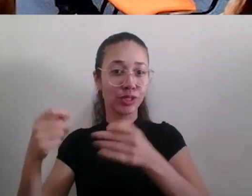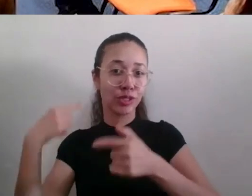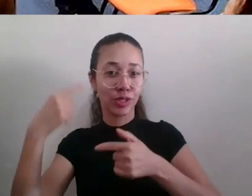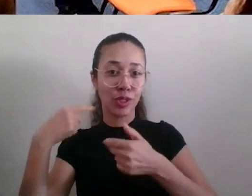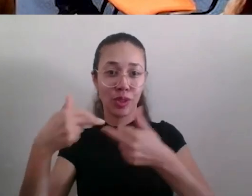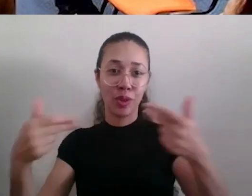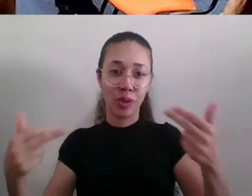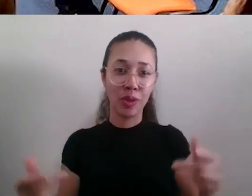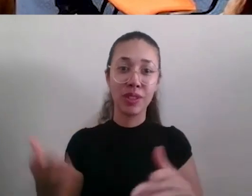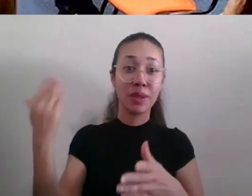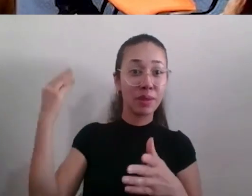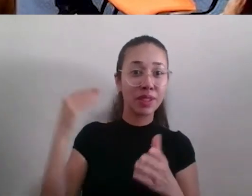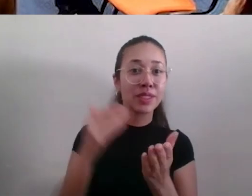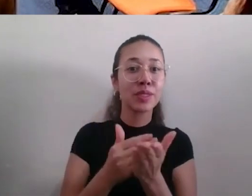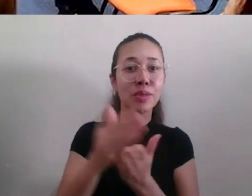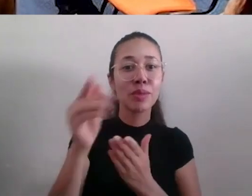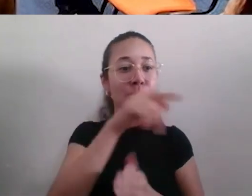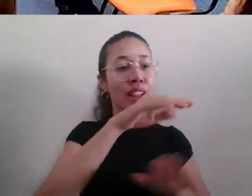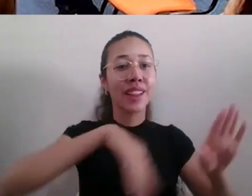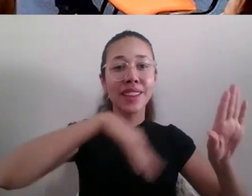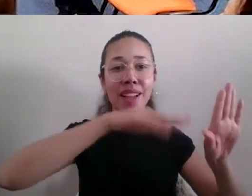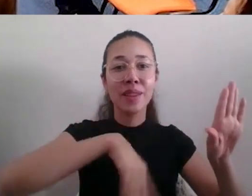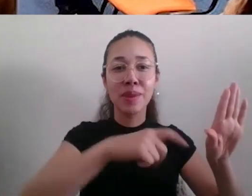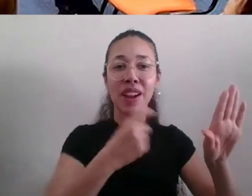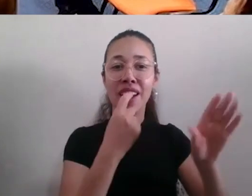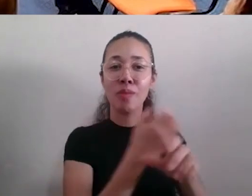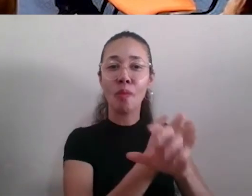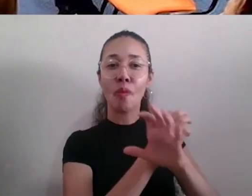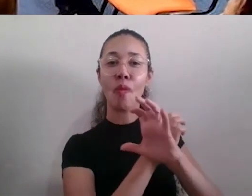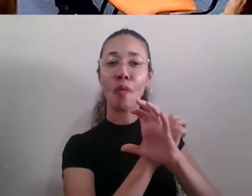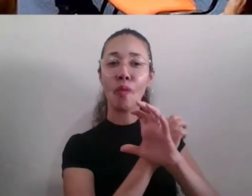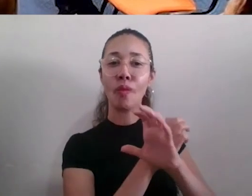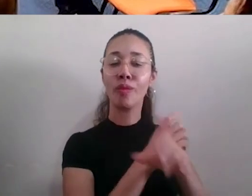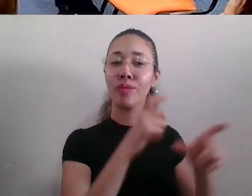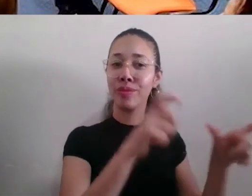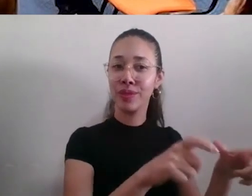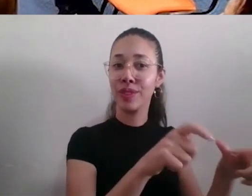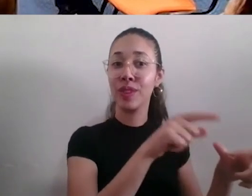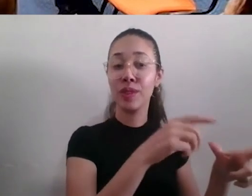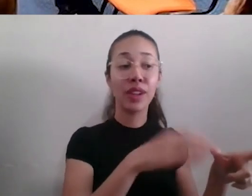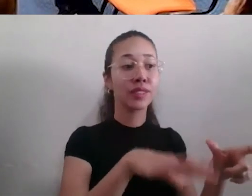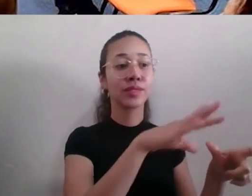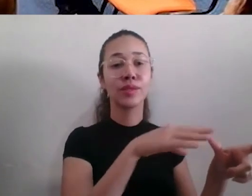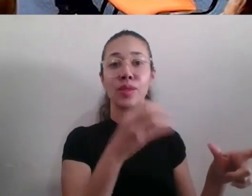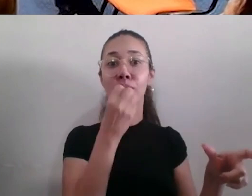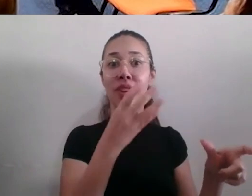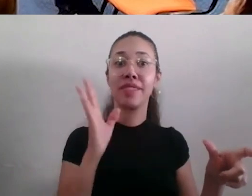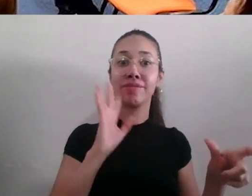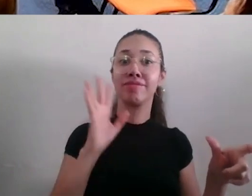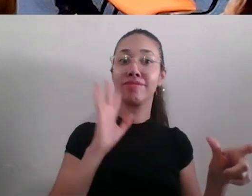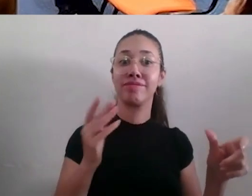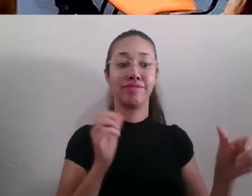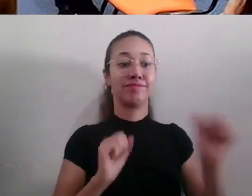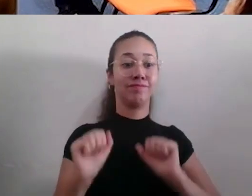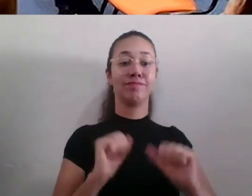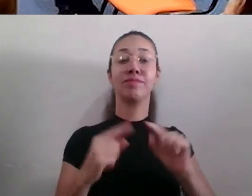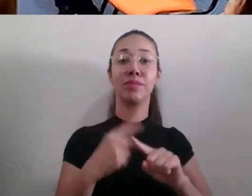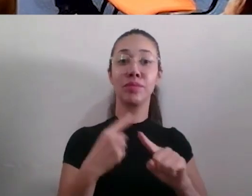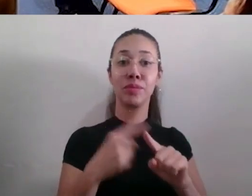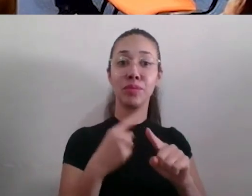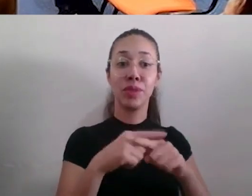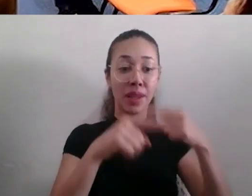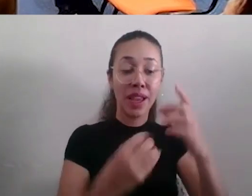que começou na Praia dos Ossos, e a Praia dos Ossos foi uma coisa tão inquietante que acabou gerando o Crime e